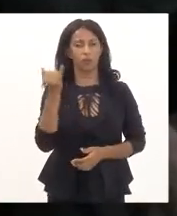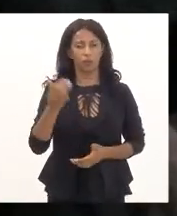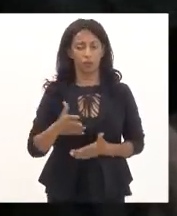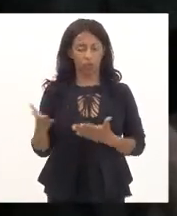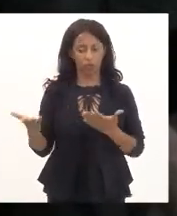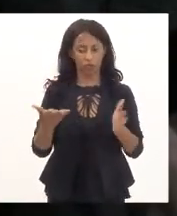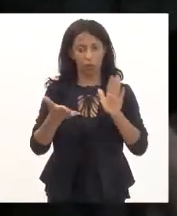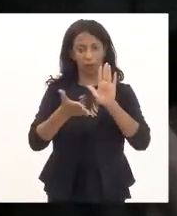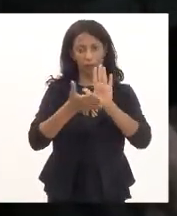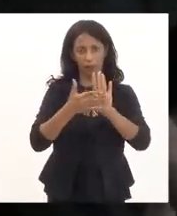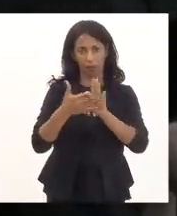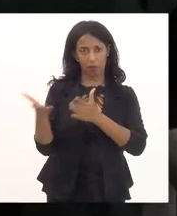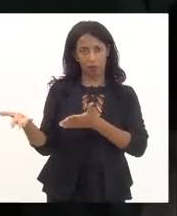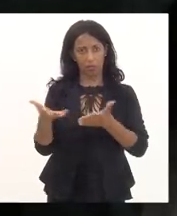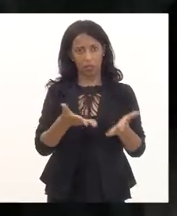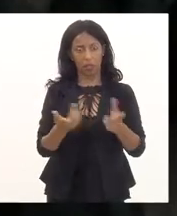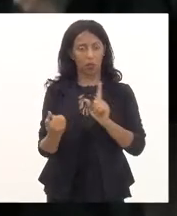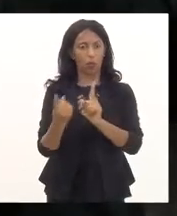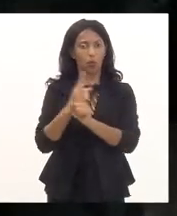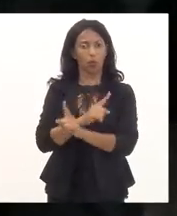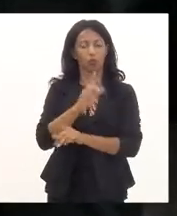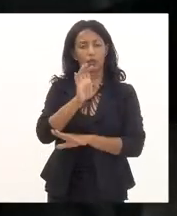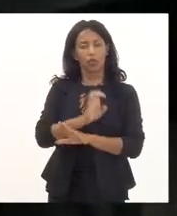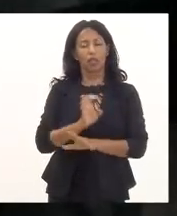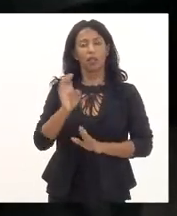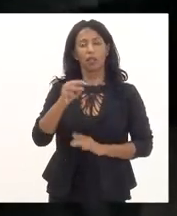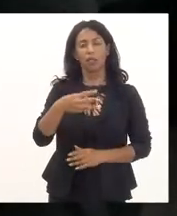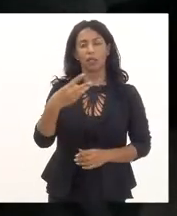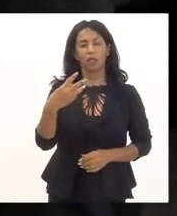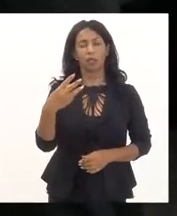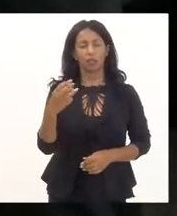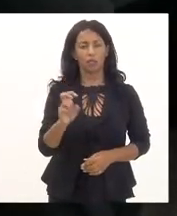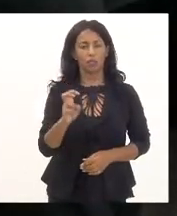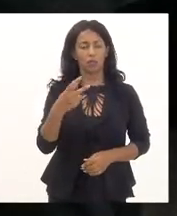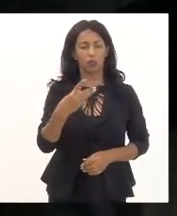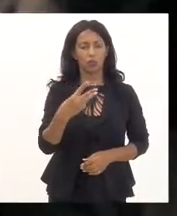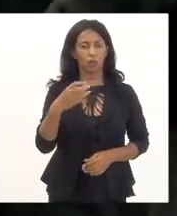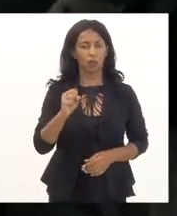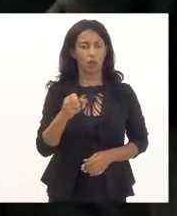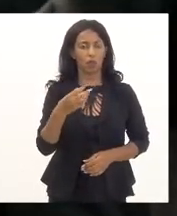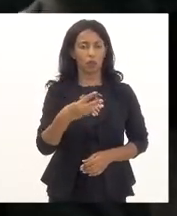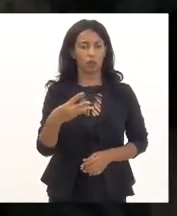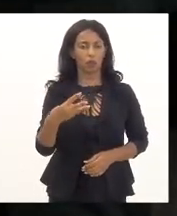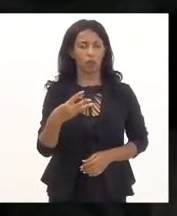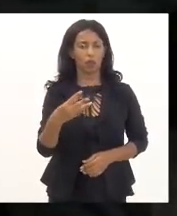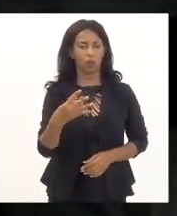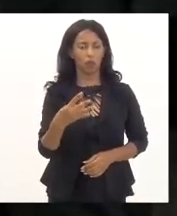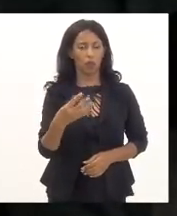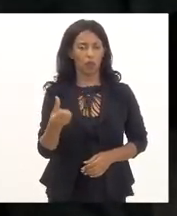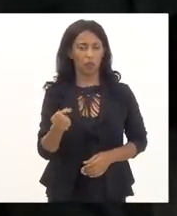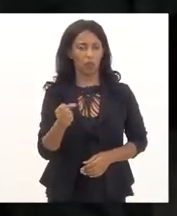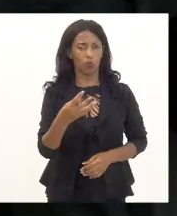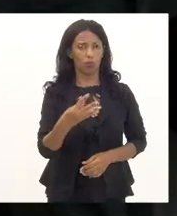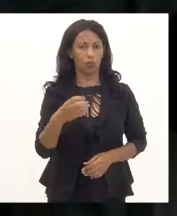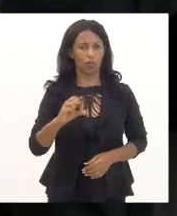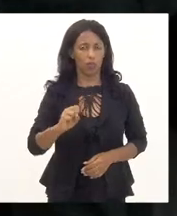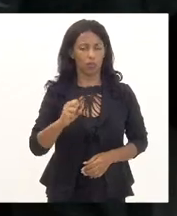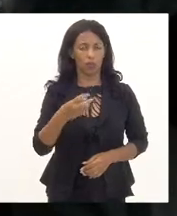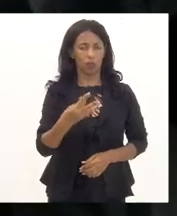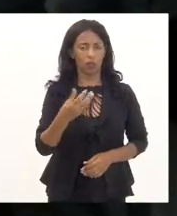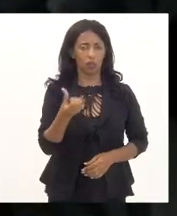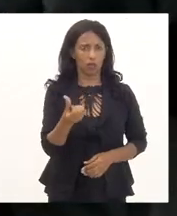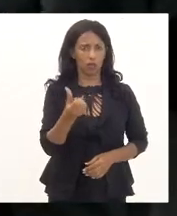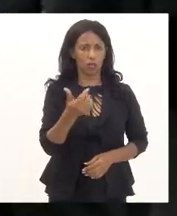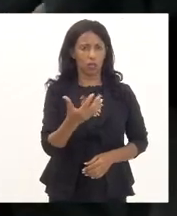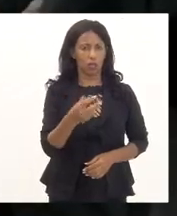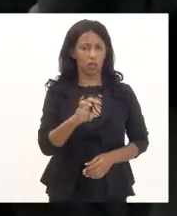Então, o parecer que a gente traz é contrário às emendas 35, 38, 43, 45, 46, 49, 56,